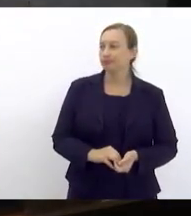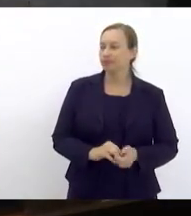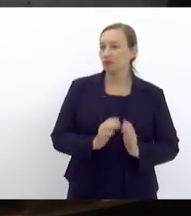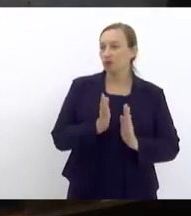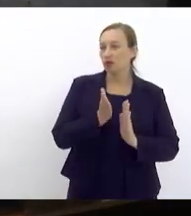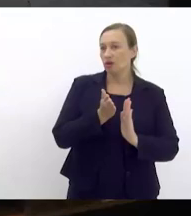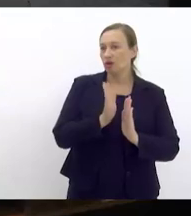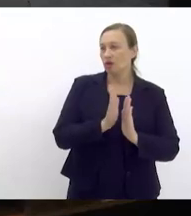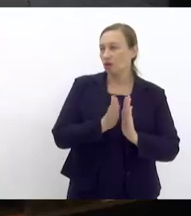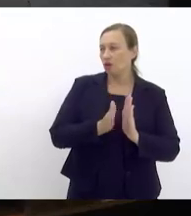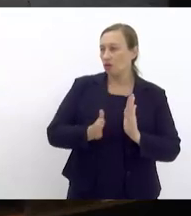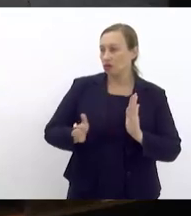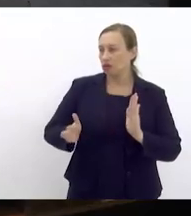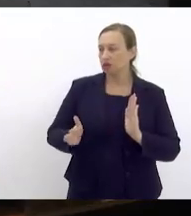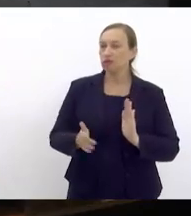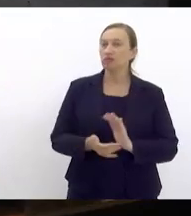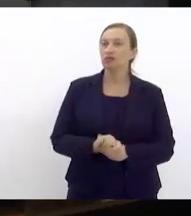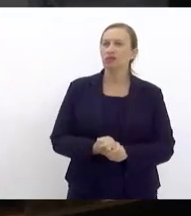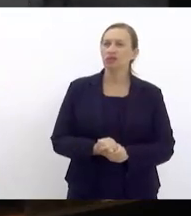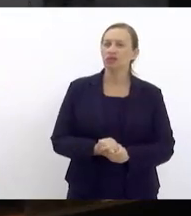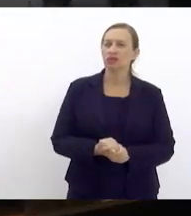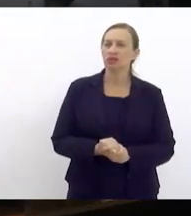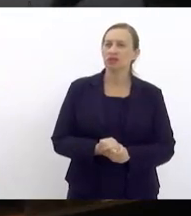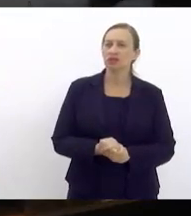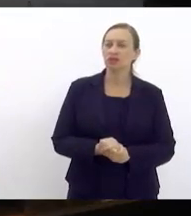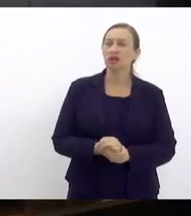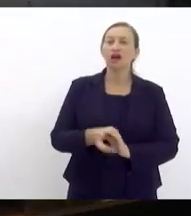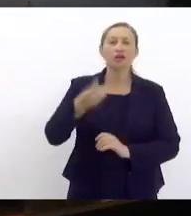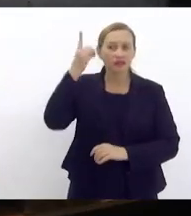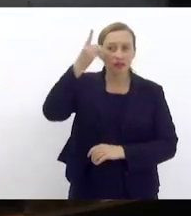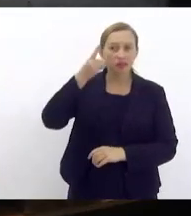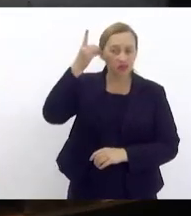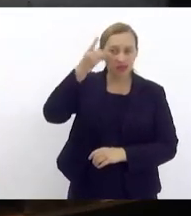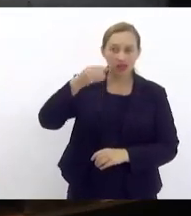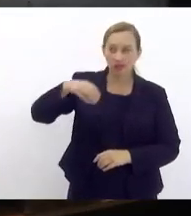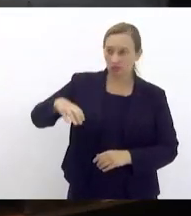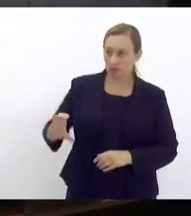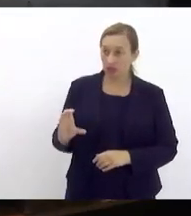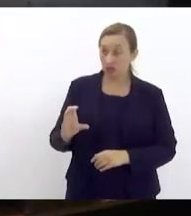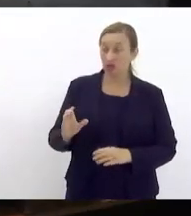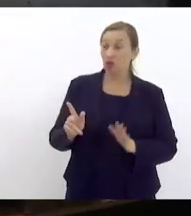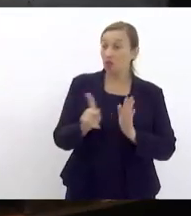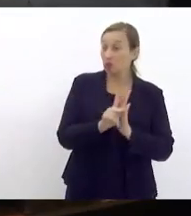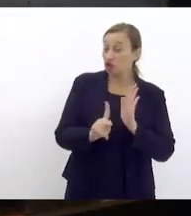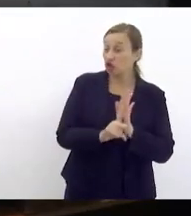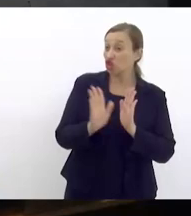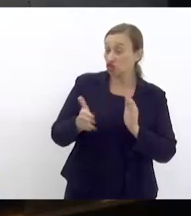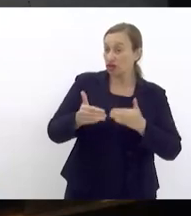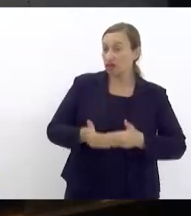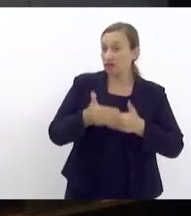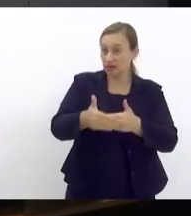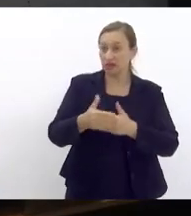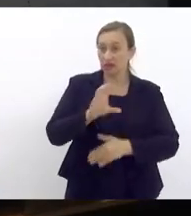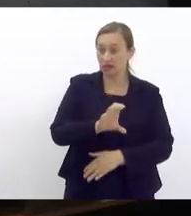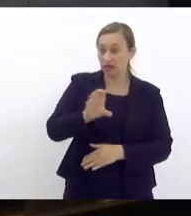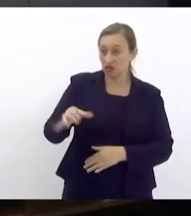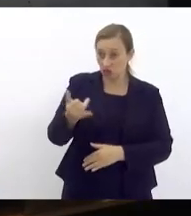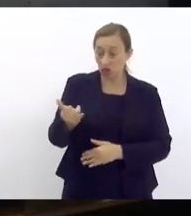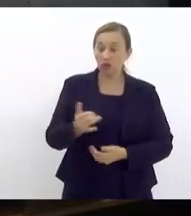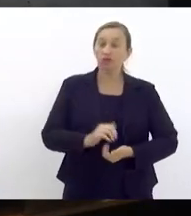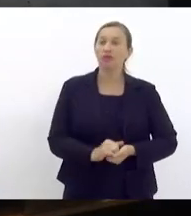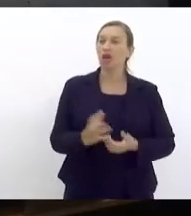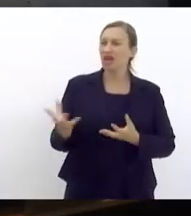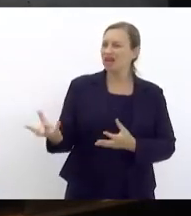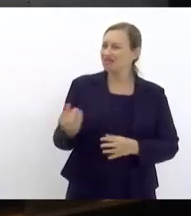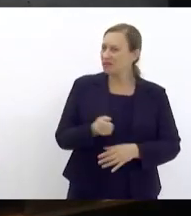eu tava conversando com o deputado embora o projeto já tem avançado na ccj a gente